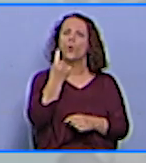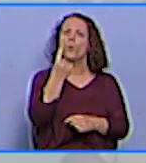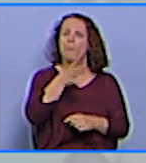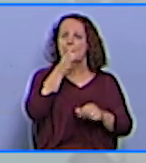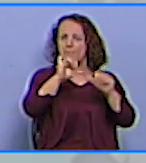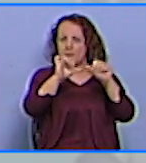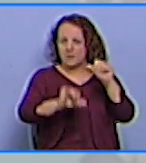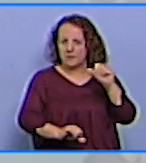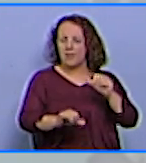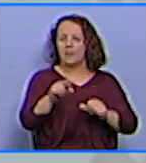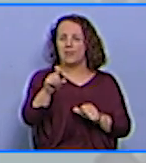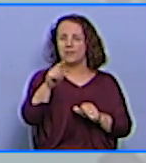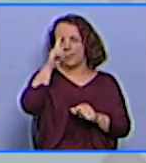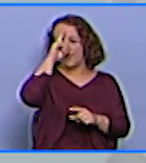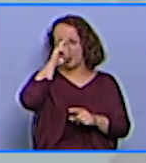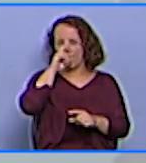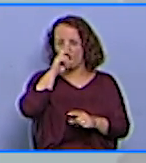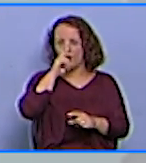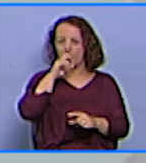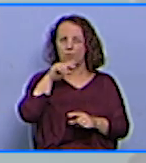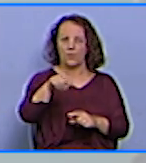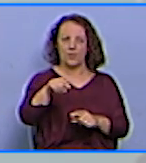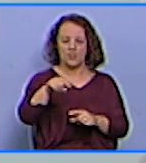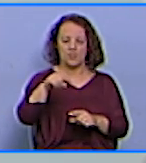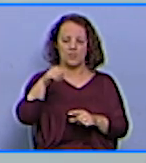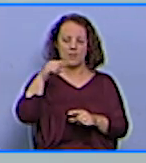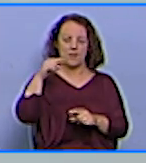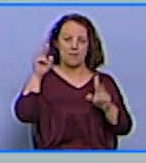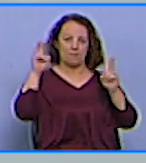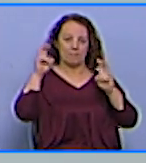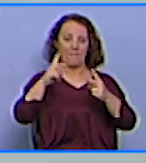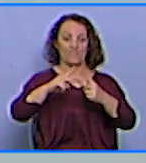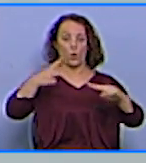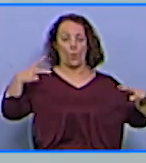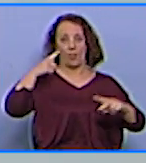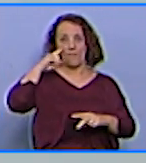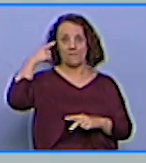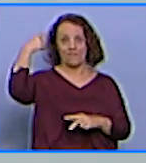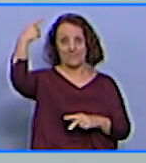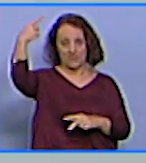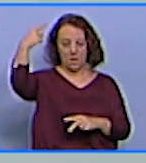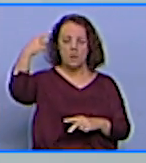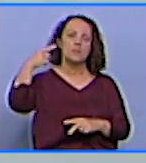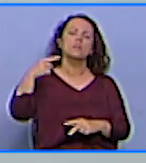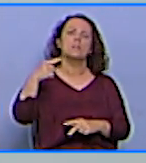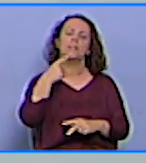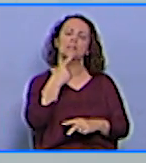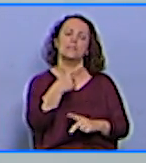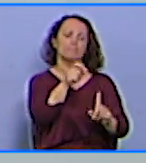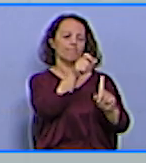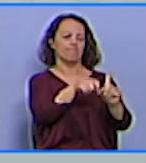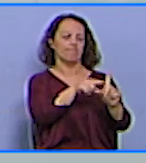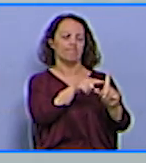me recordo dessa peregrinação virtual a Vila Viçosa foi essa indicação de que o acólito é aquele que